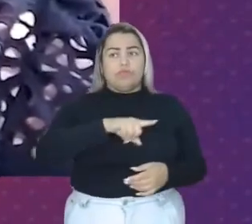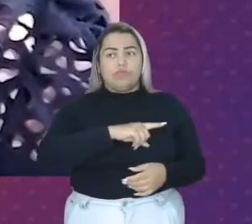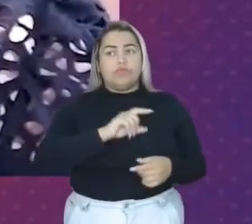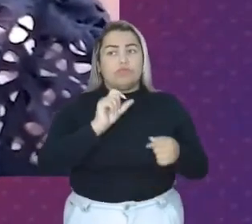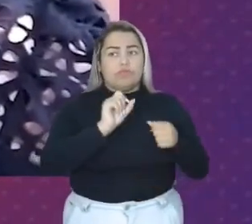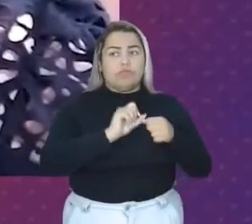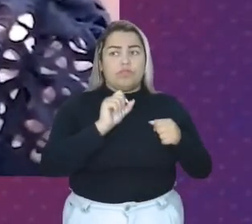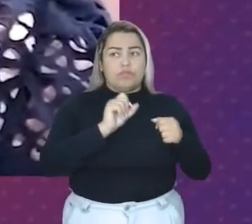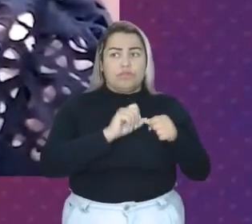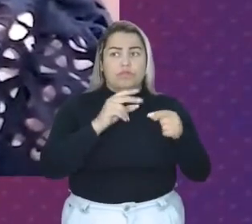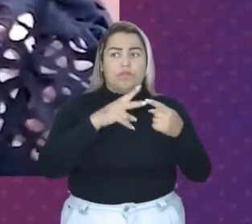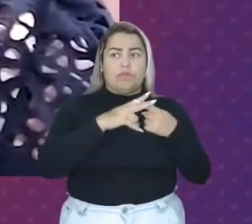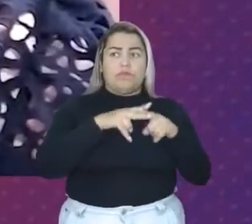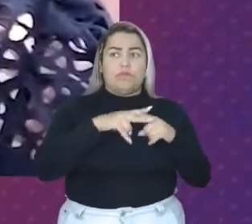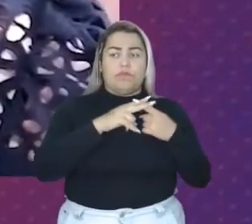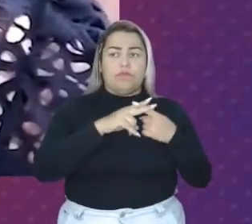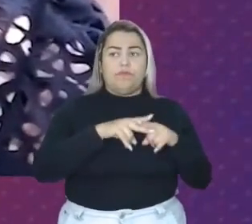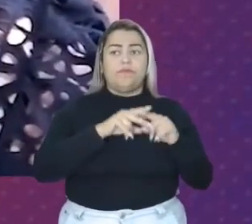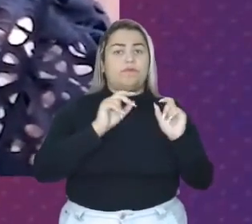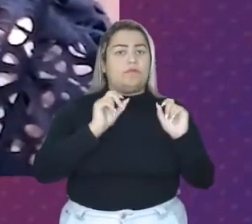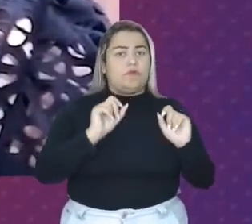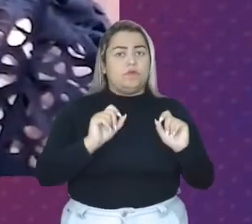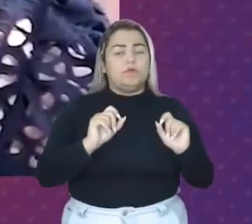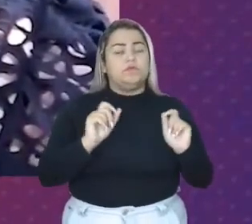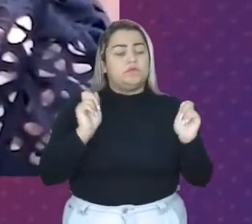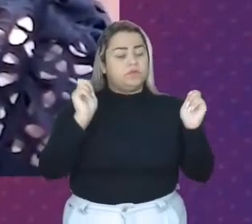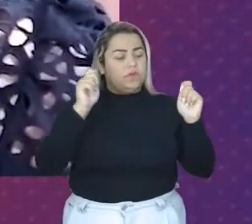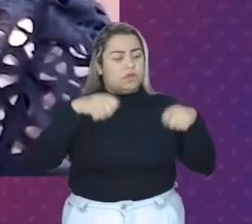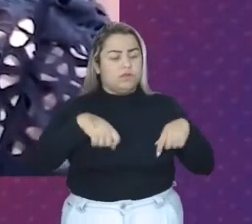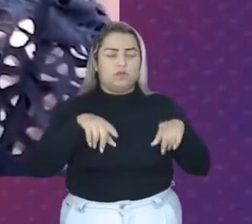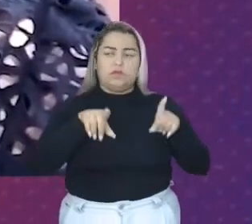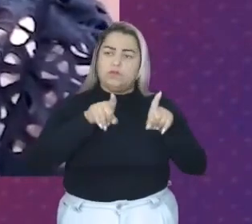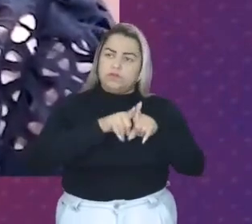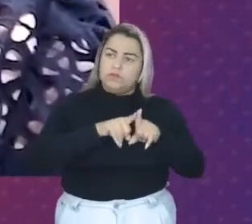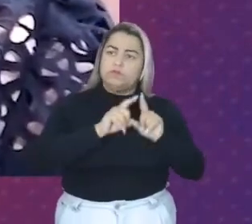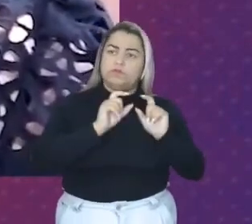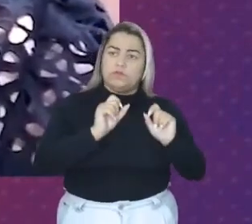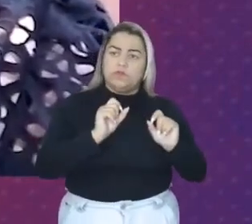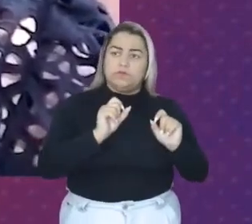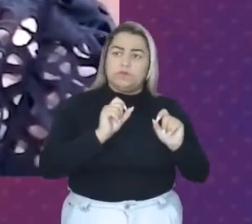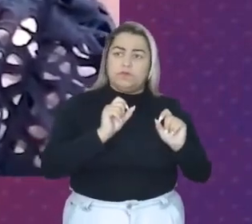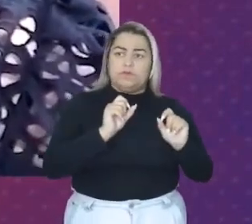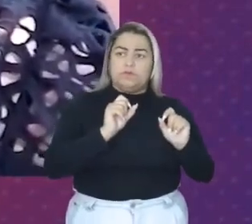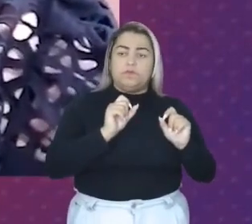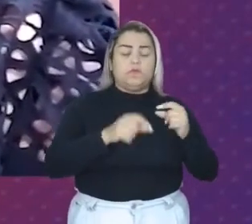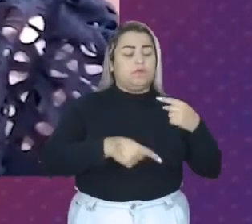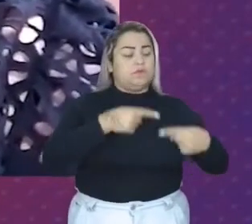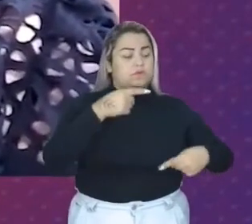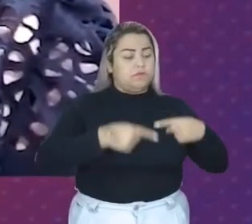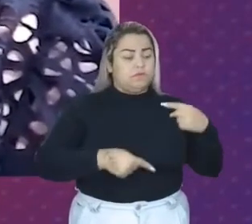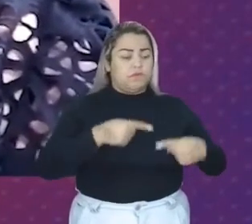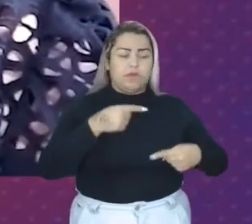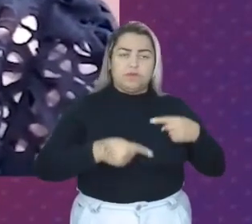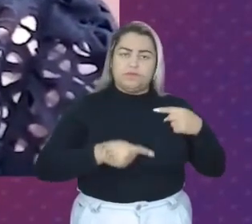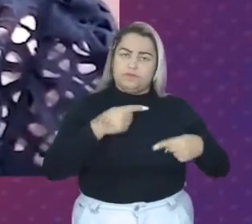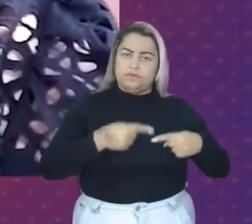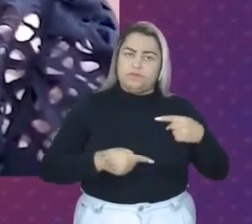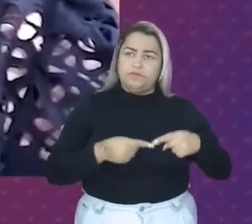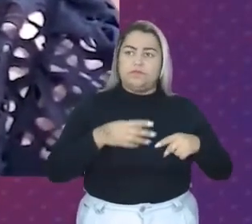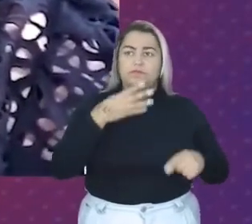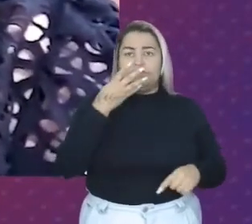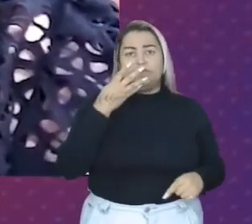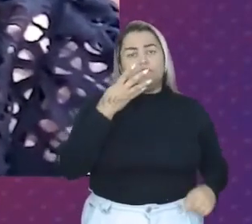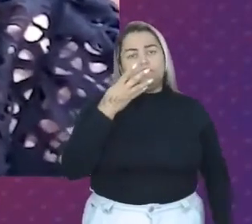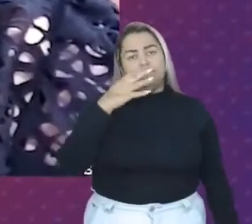reforma trabalhista, mas que alguns pontos precisariam ser adequados. Esse debate, nós, enquanto